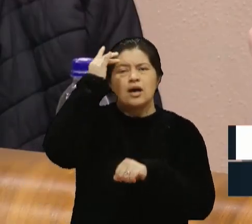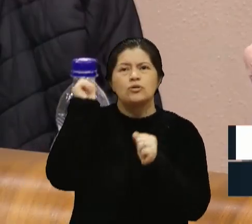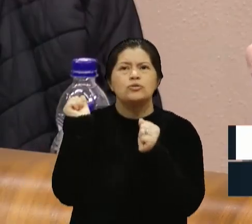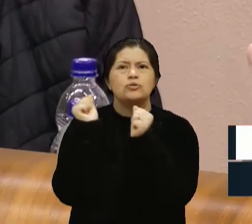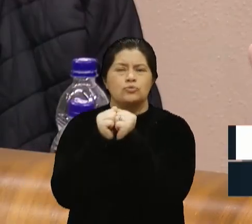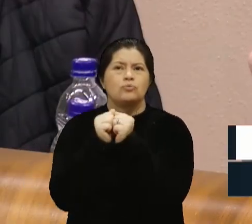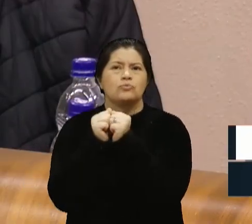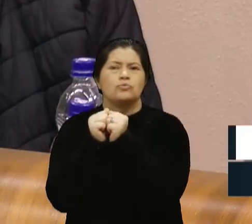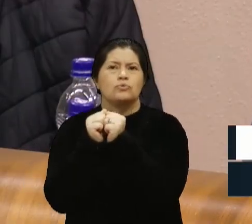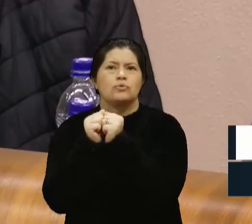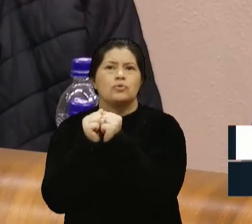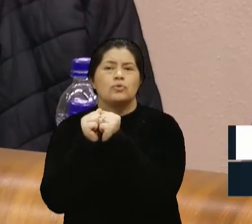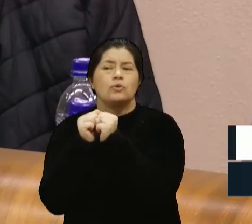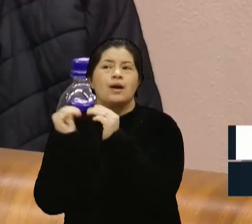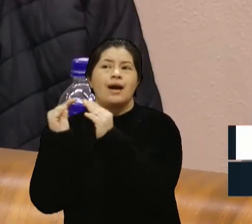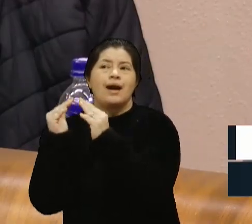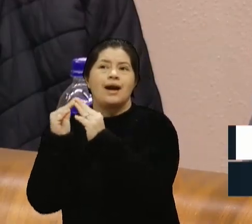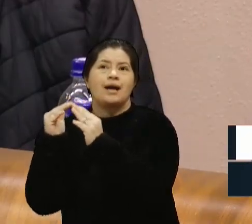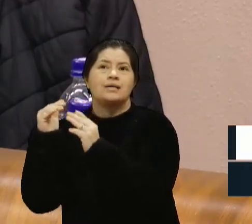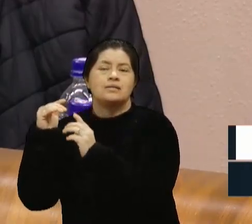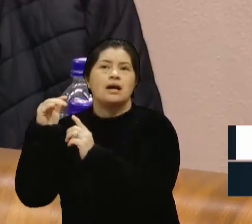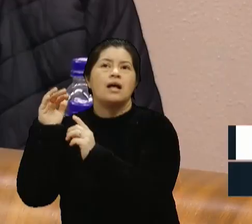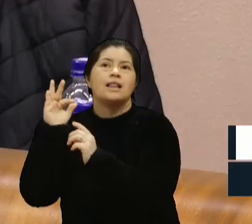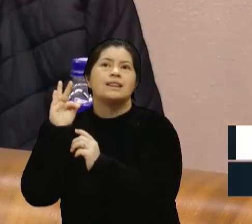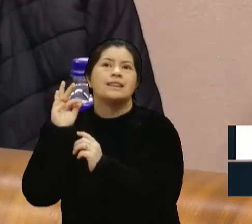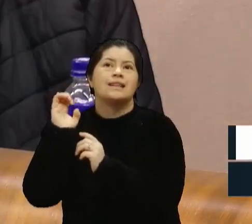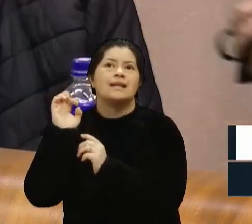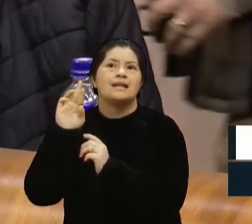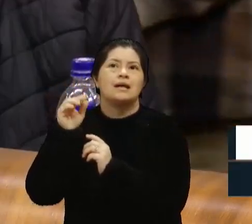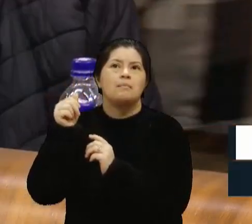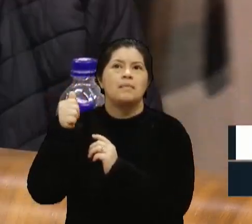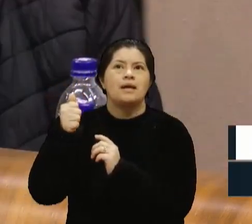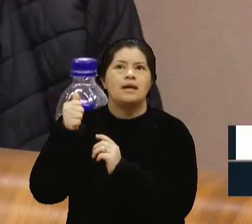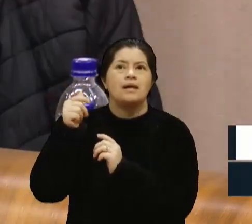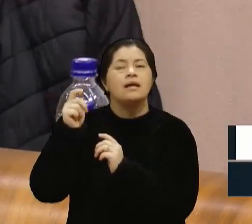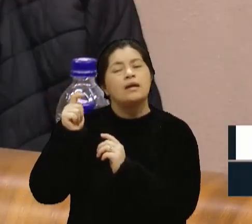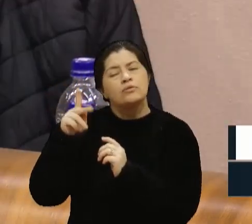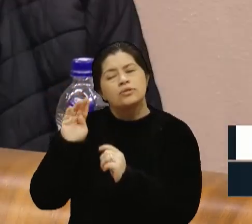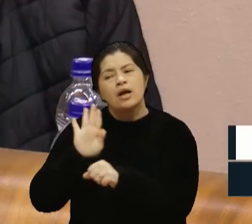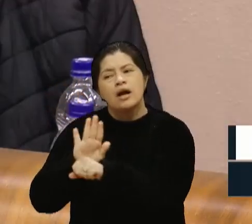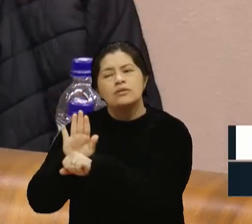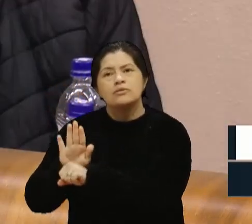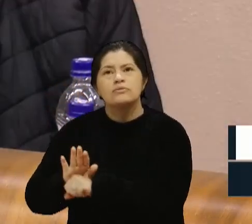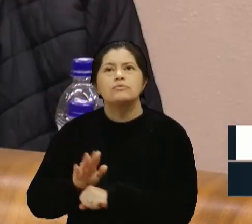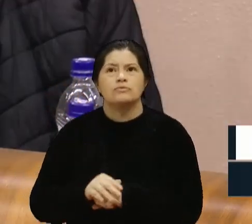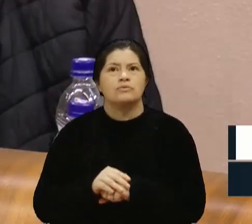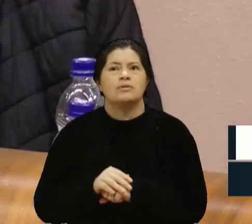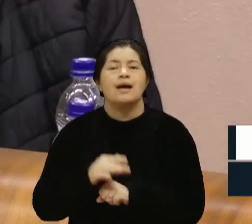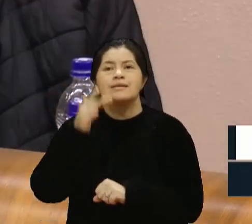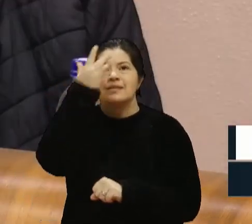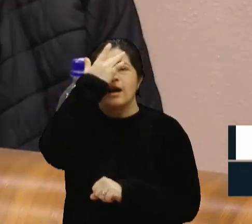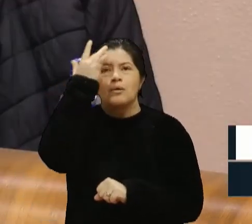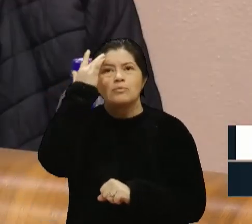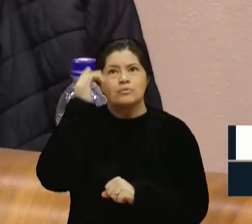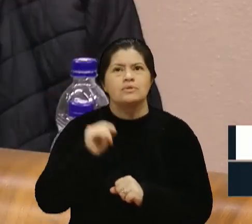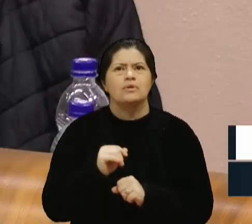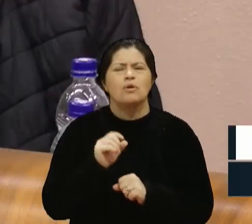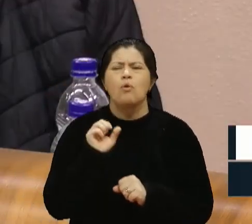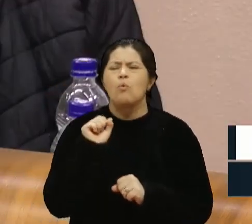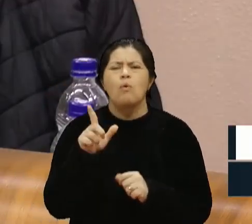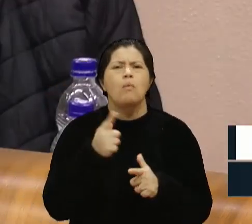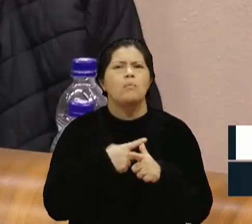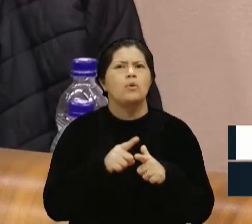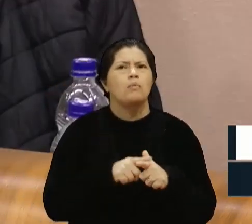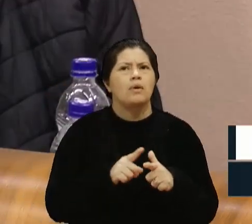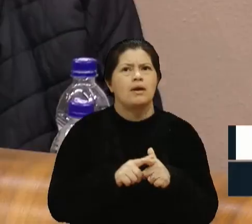comunidades terapêuticas, 3 comunidades terapêuticas. Nós, assistência social, comunidade terapêutica e saúde. Qual é o problema da